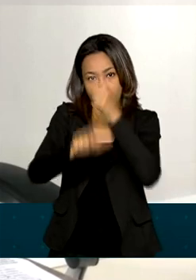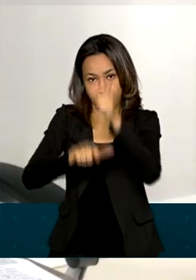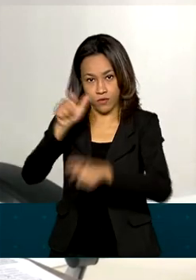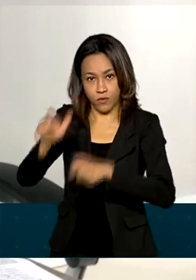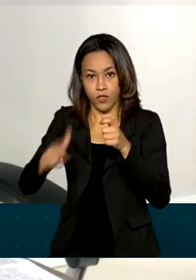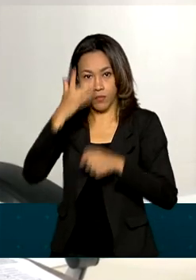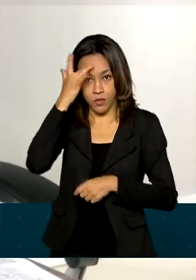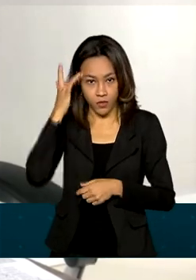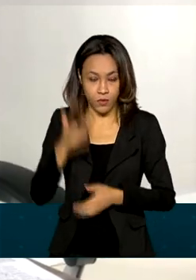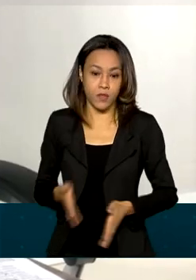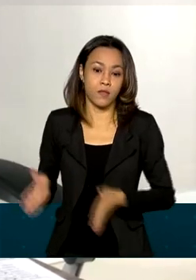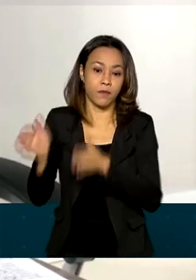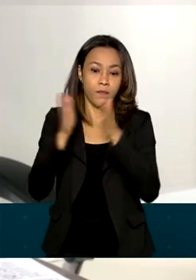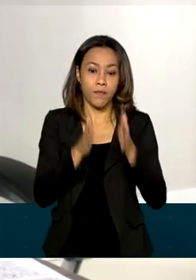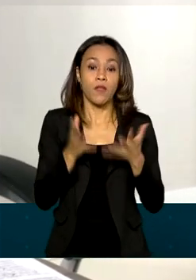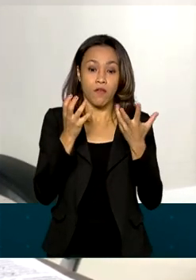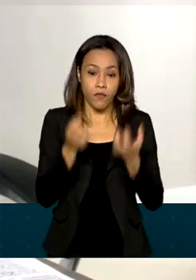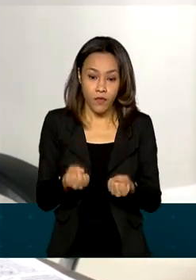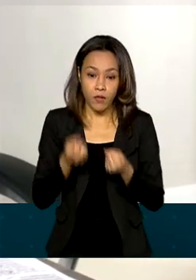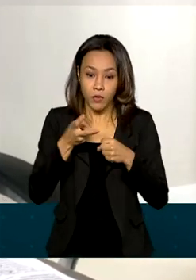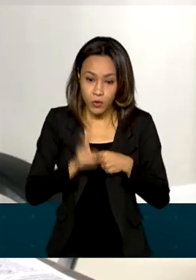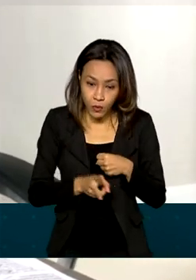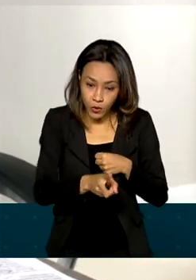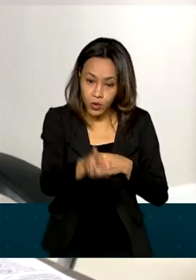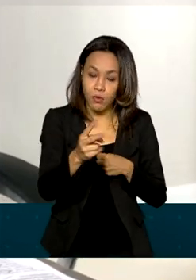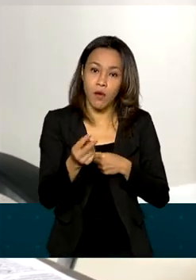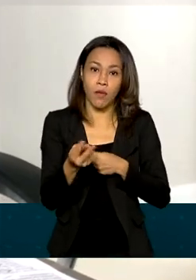continuidade nessas ações que vão reforçar o cuidado em